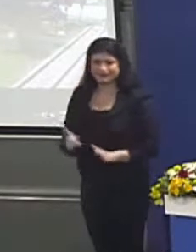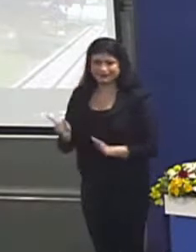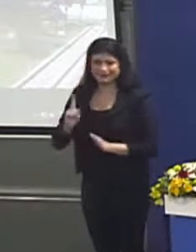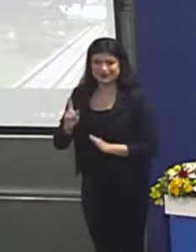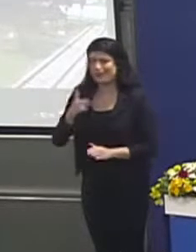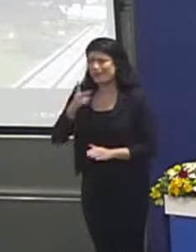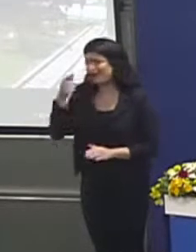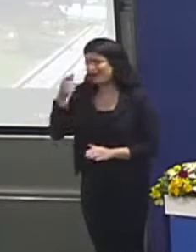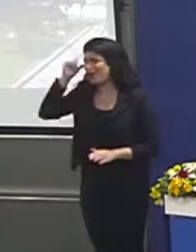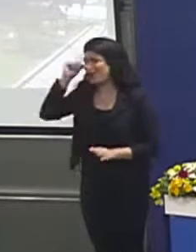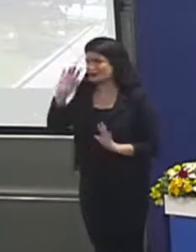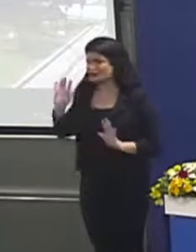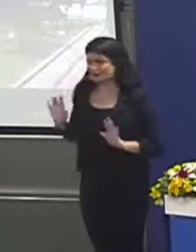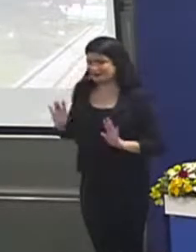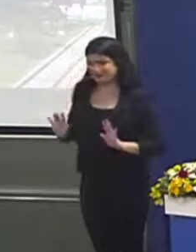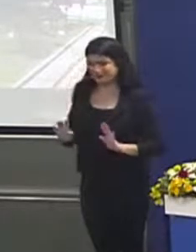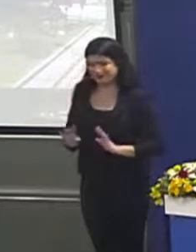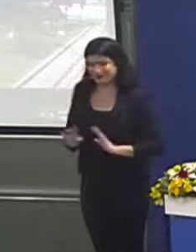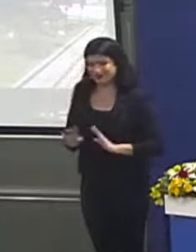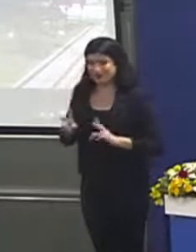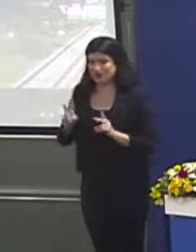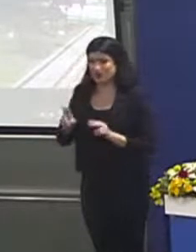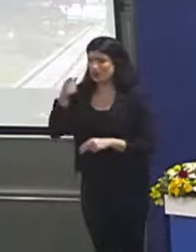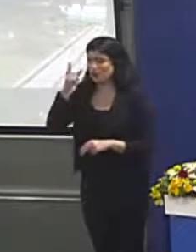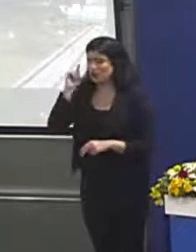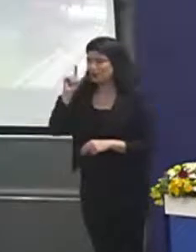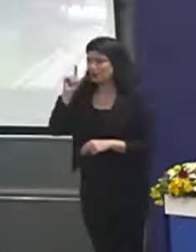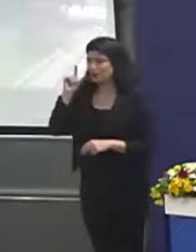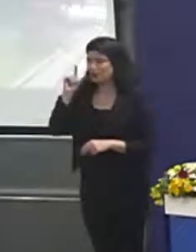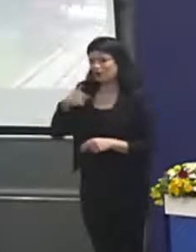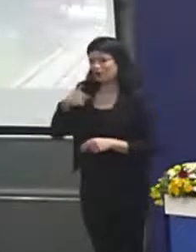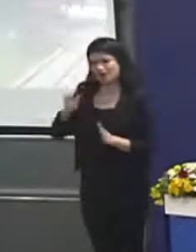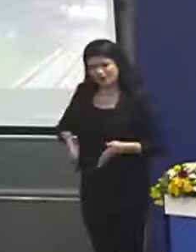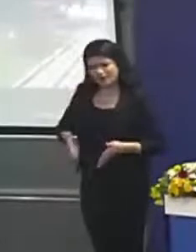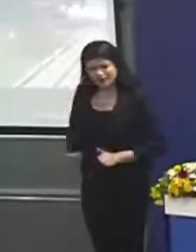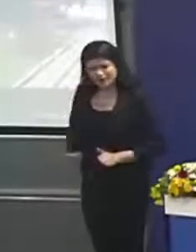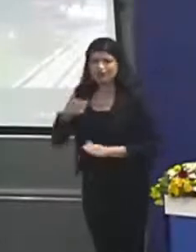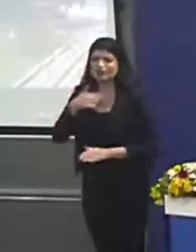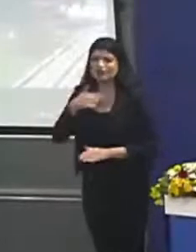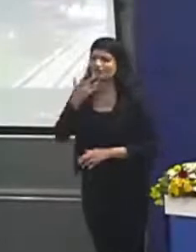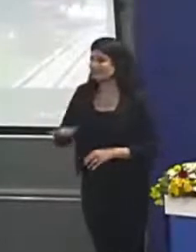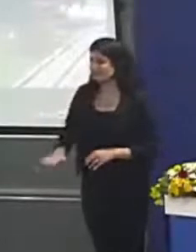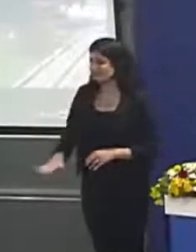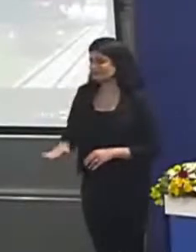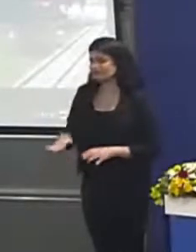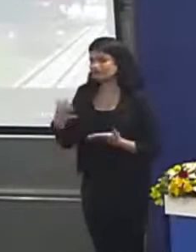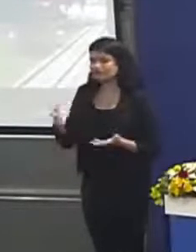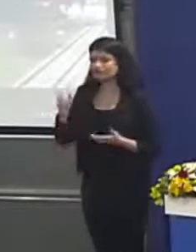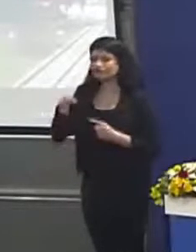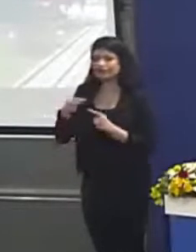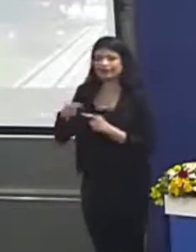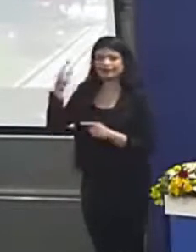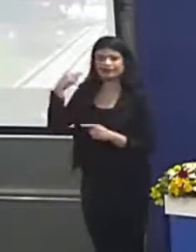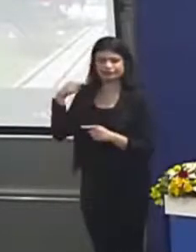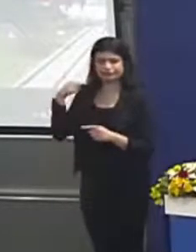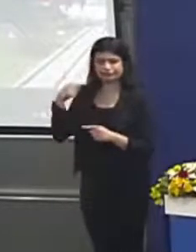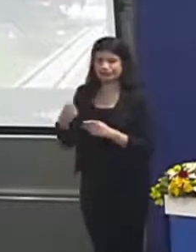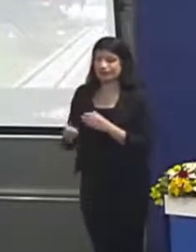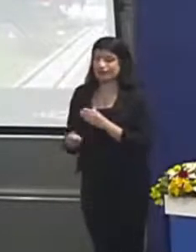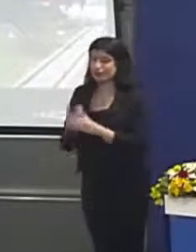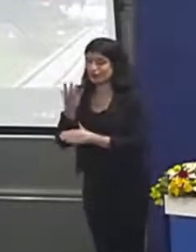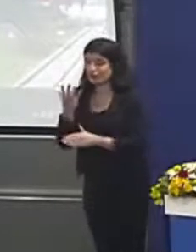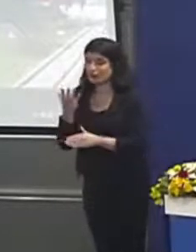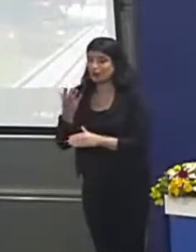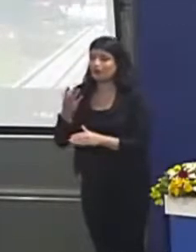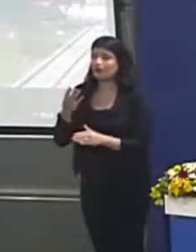dia. Foi outro dia, eu já tinha nascido, era criança, mas já tinha nascido. Então, foi outro dia que foi regulamentada, né? Uma